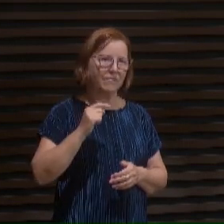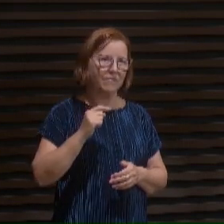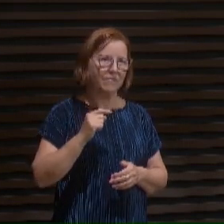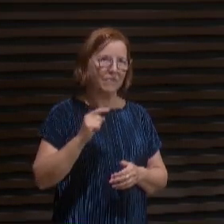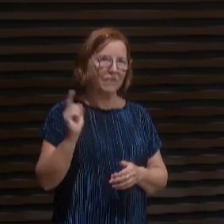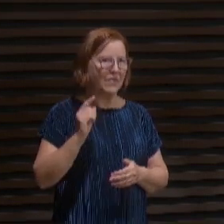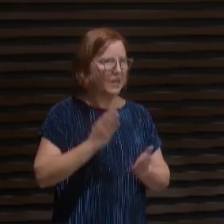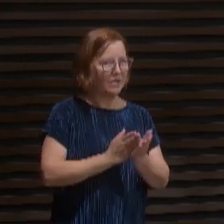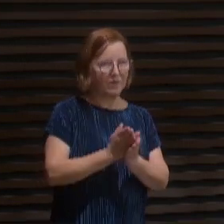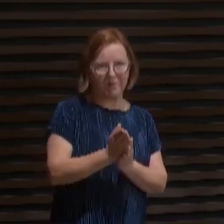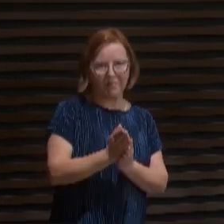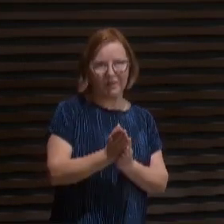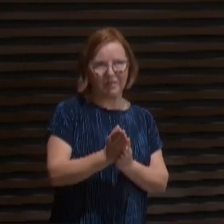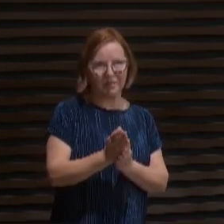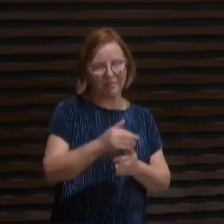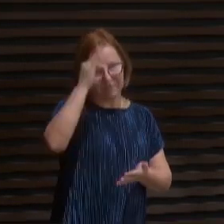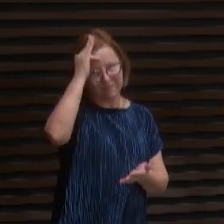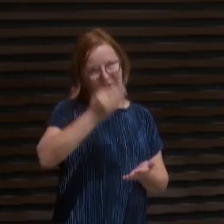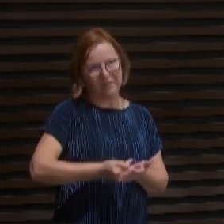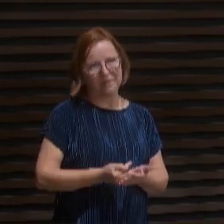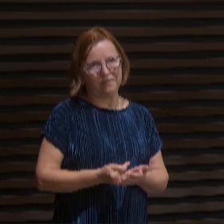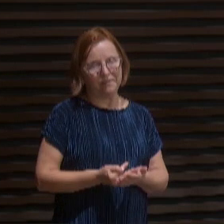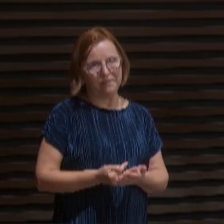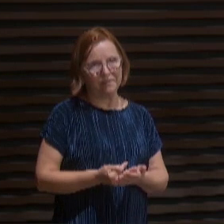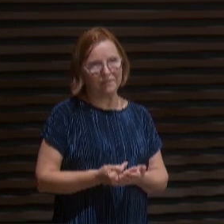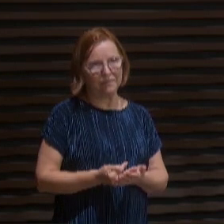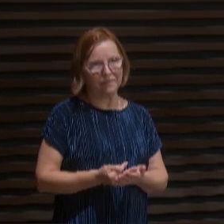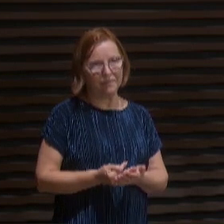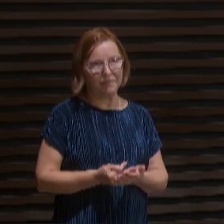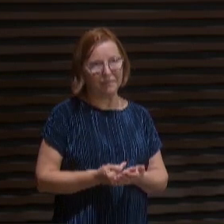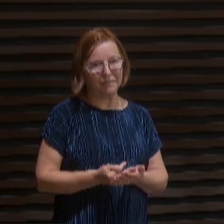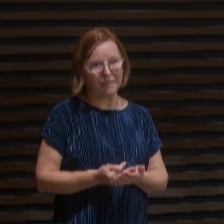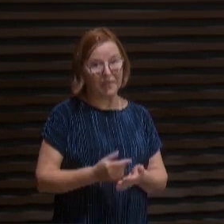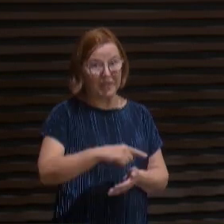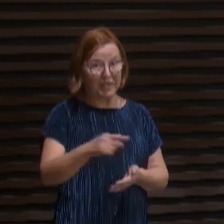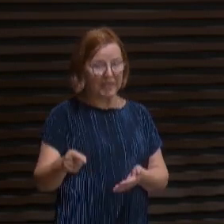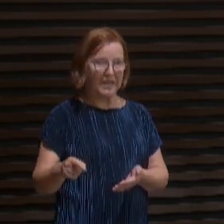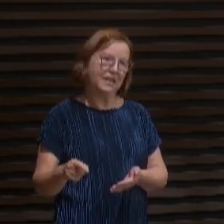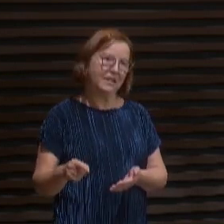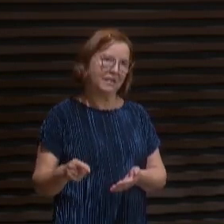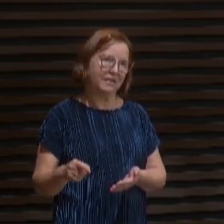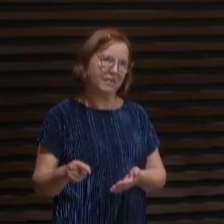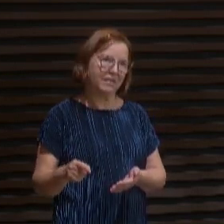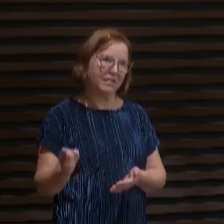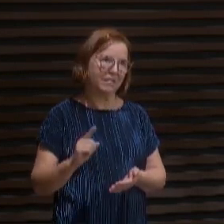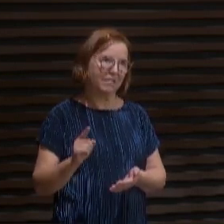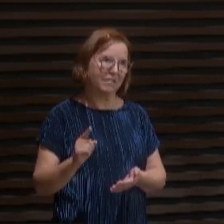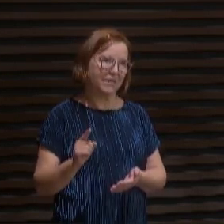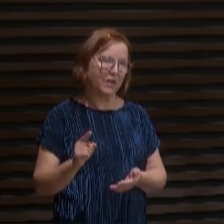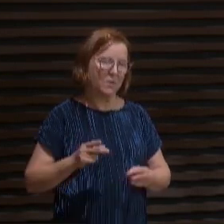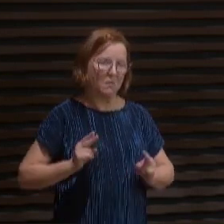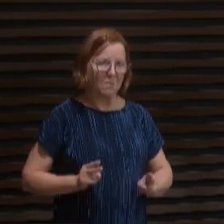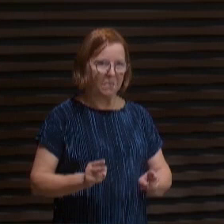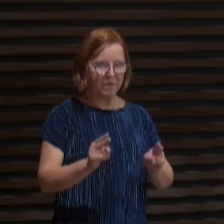reprovados quanto à fé. Eles, todavia, não irão avante, porque